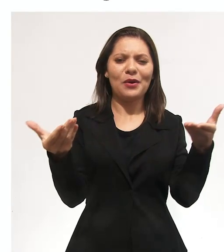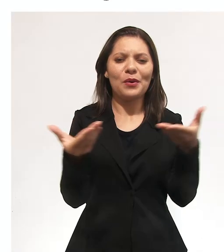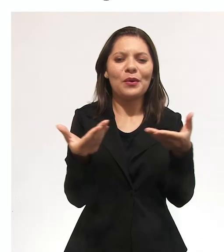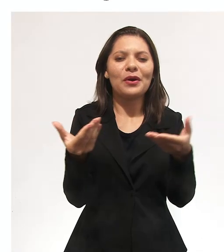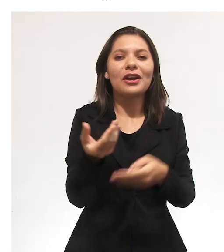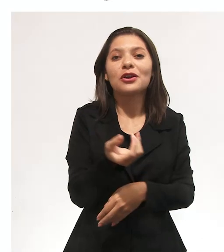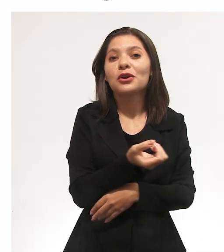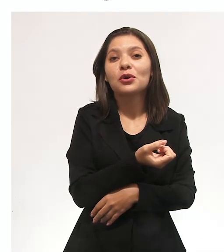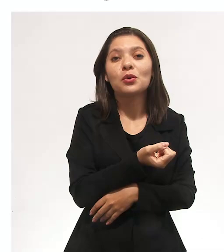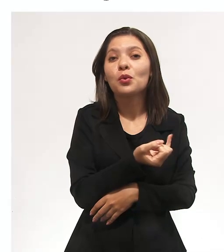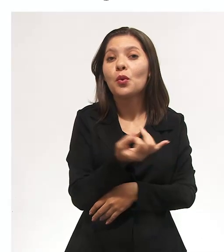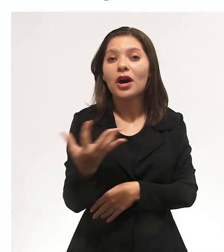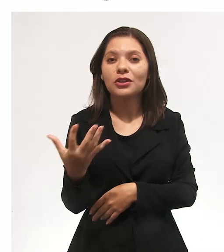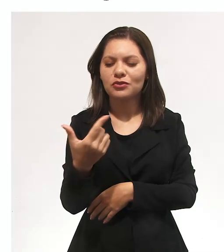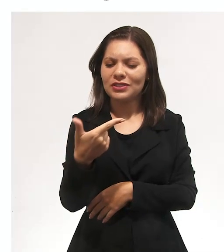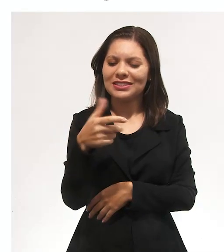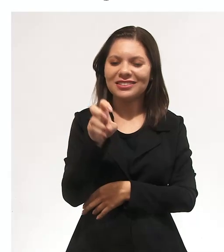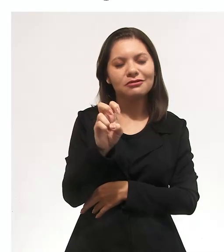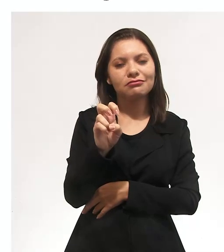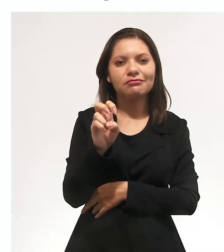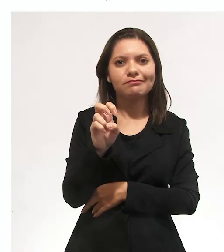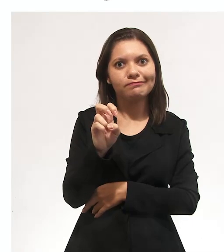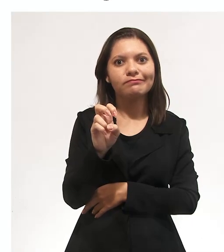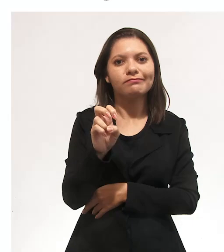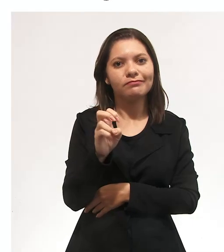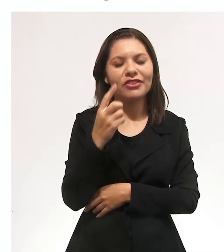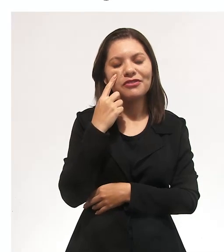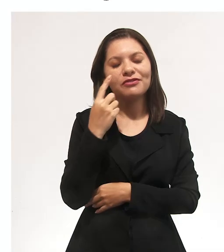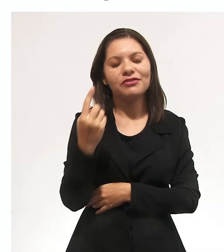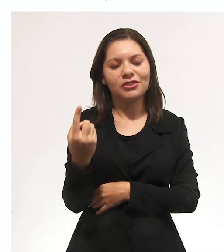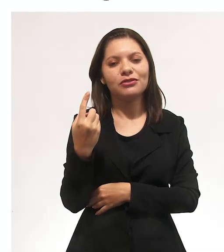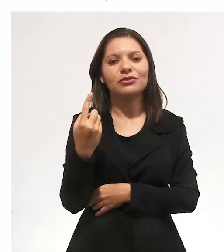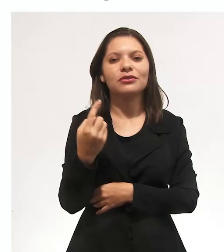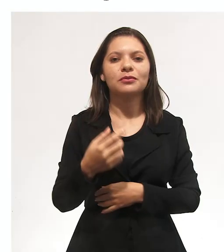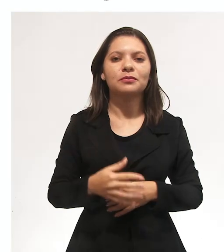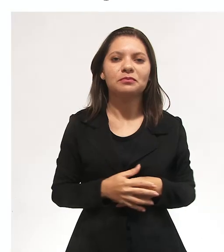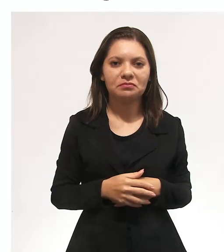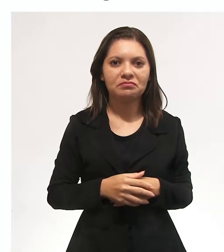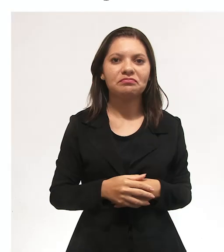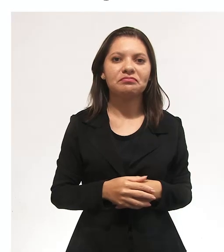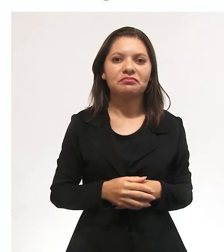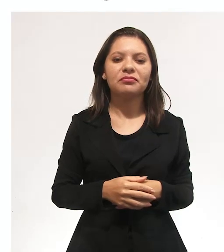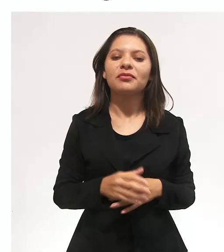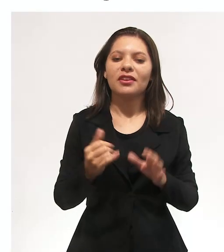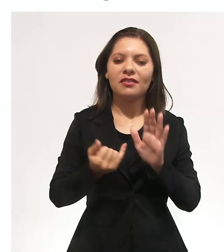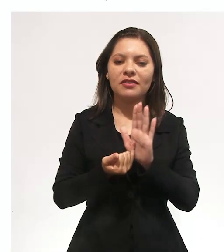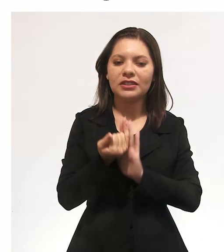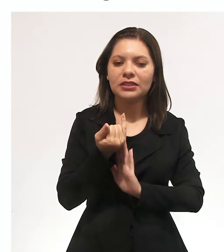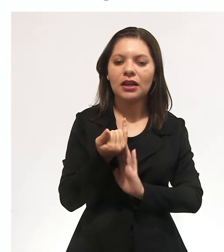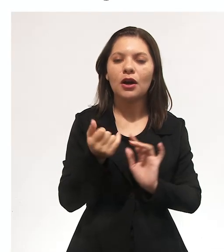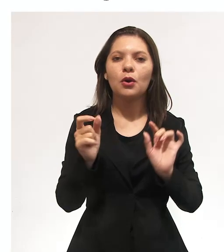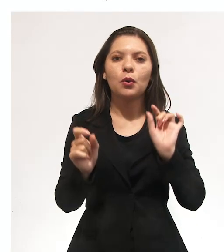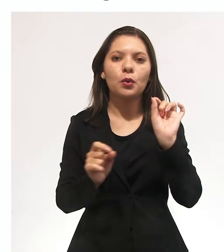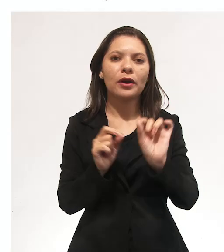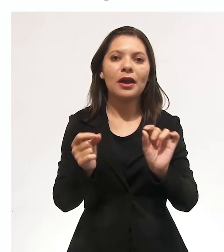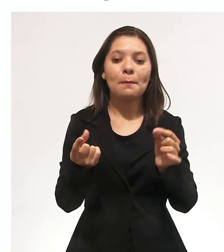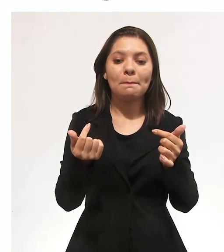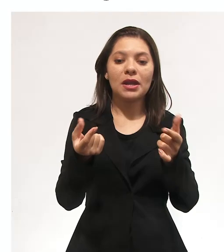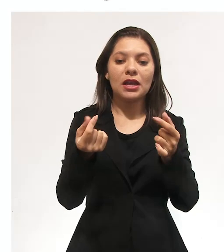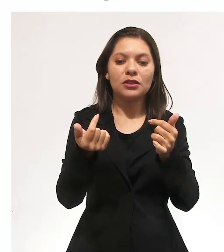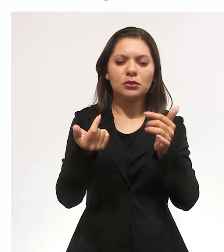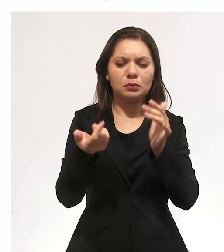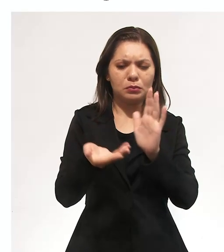é 25, né? Então, como eu mencionei sobre a inflação, é o aumento